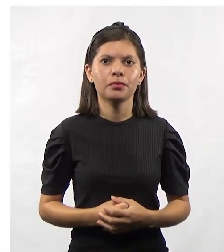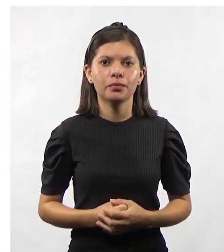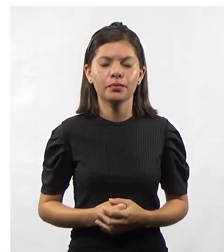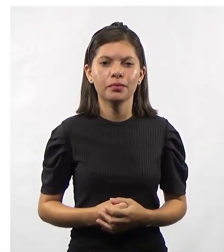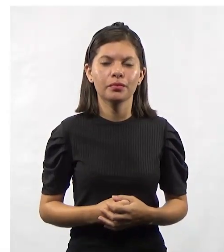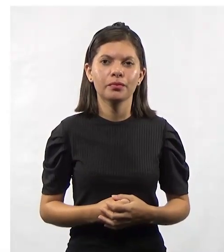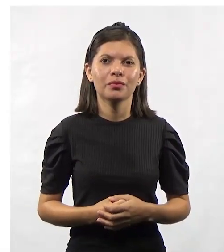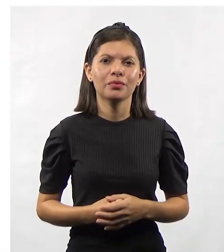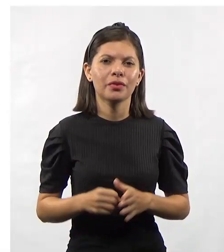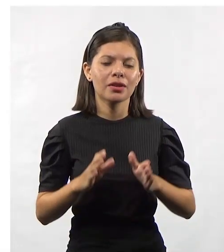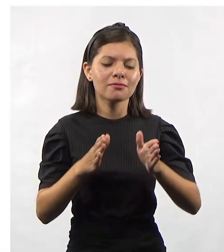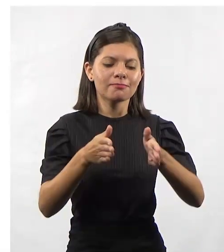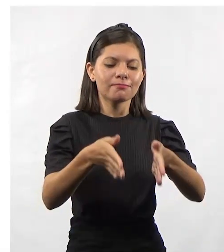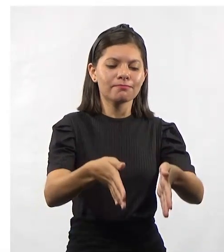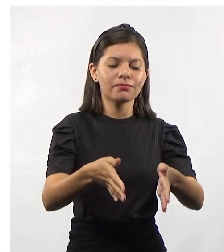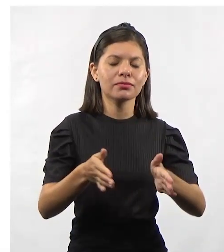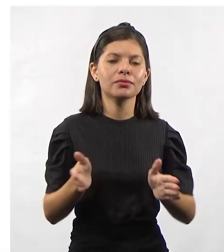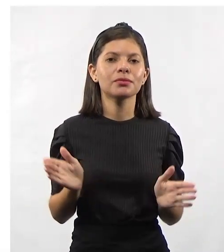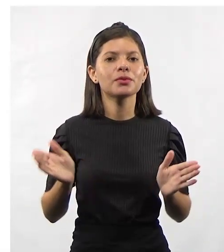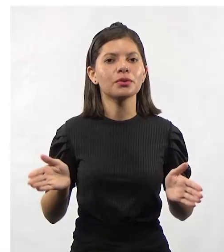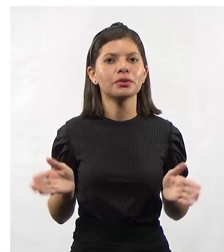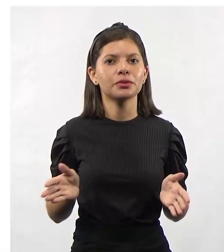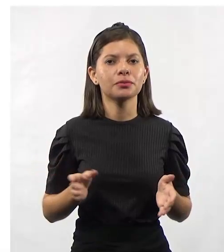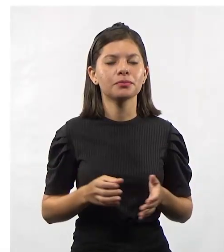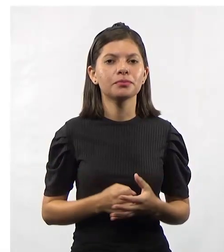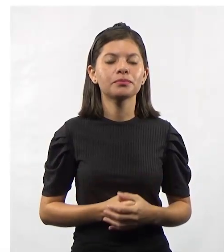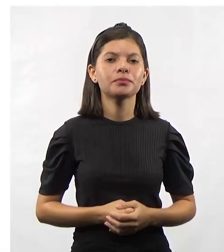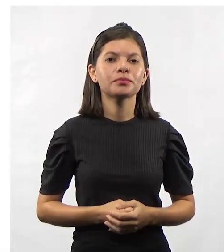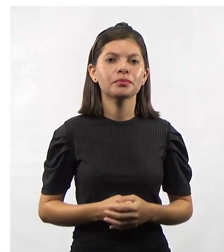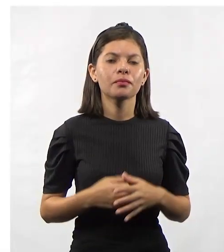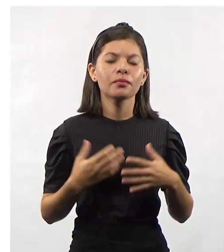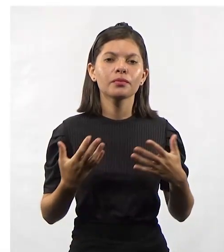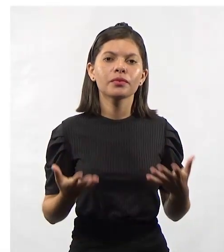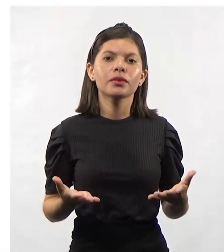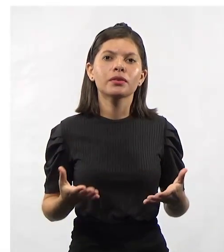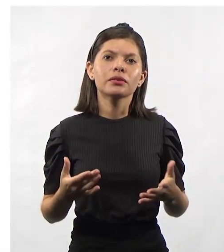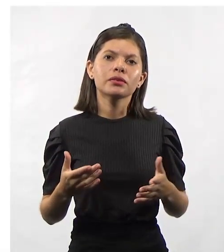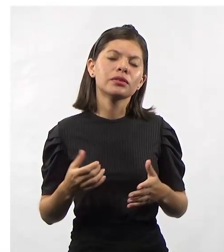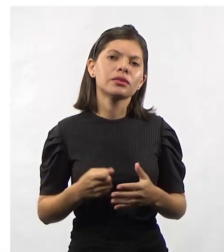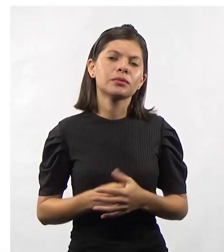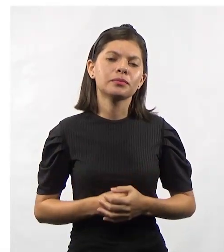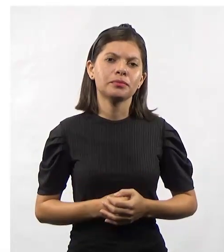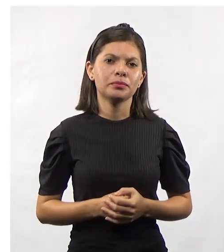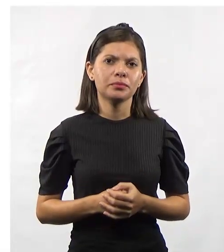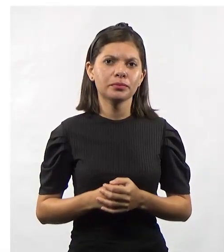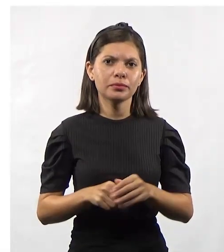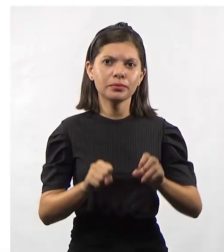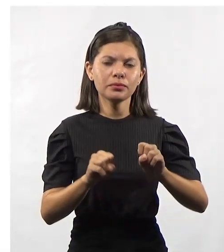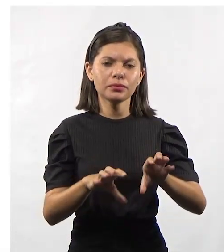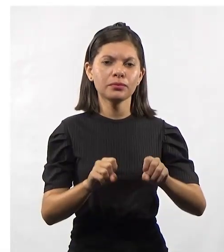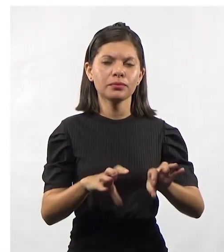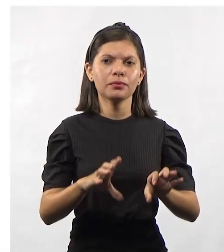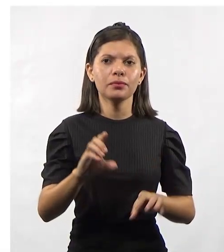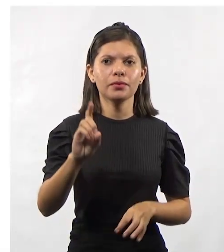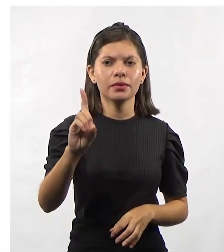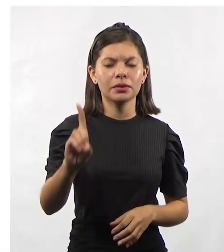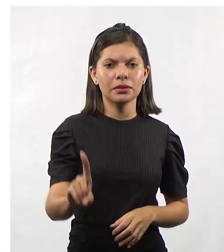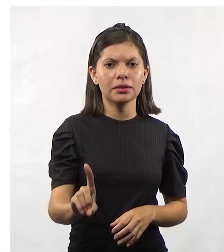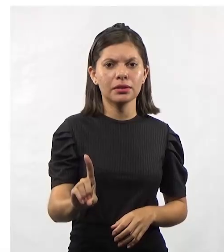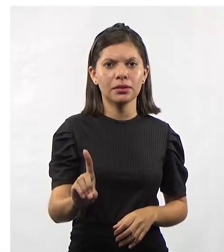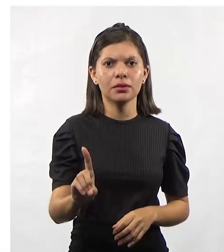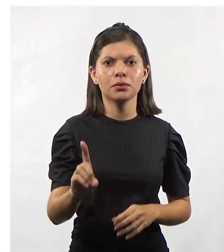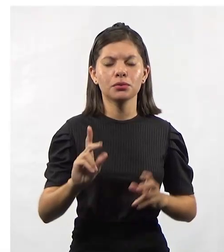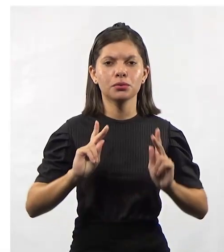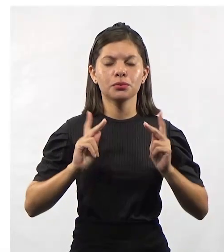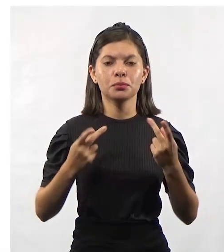o nosso ponto focal de hoje. Então, nós temos aí, quando a gente fala de educação em direitos humanos,